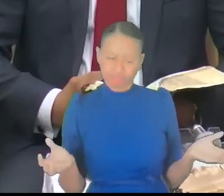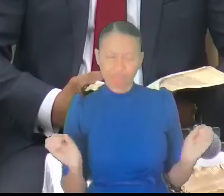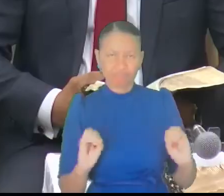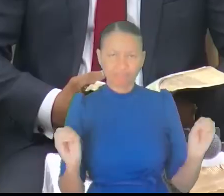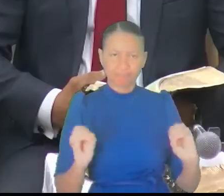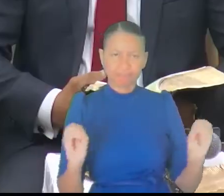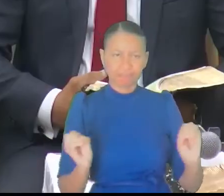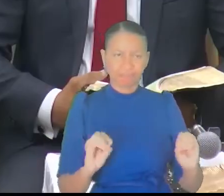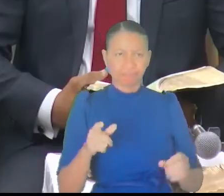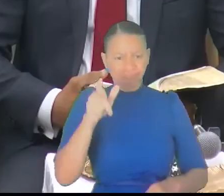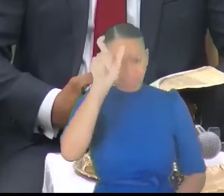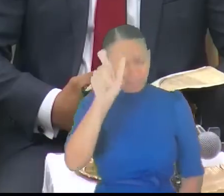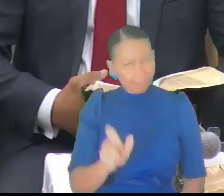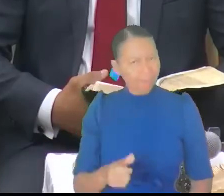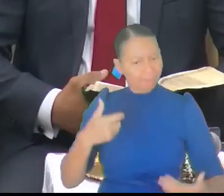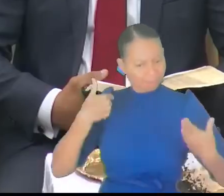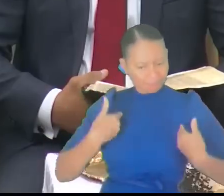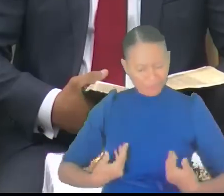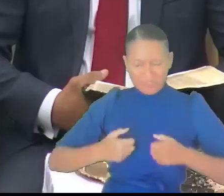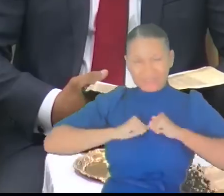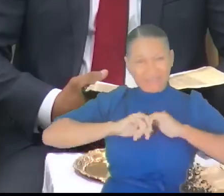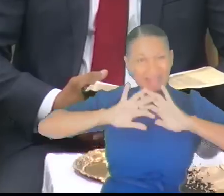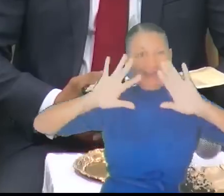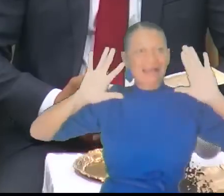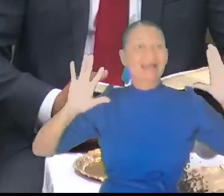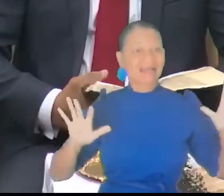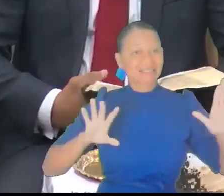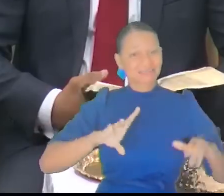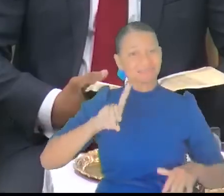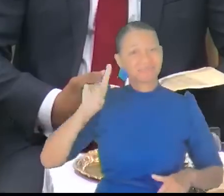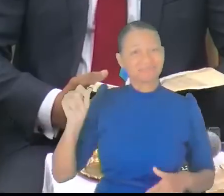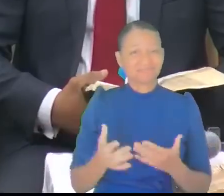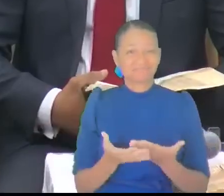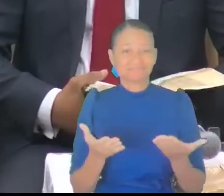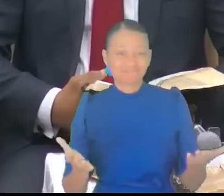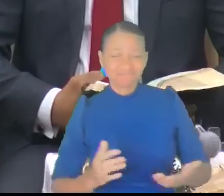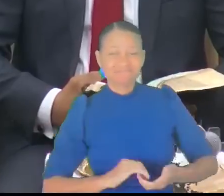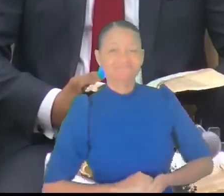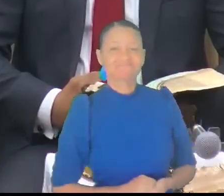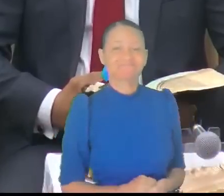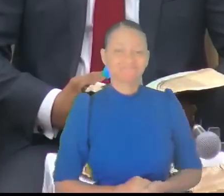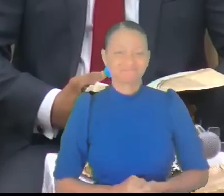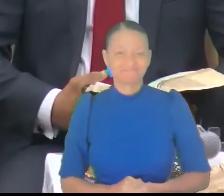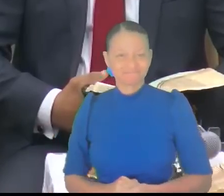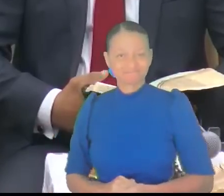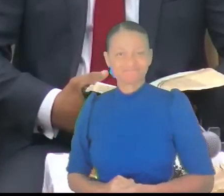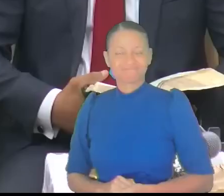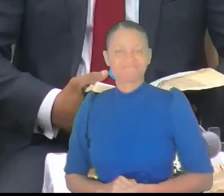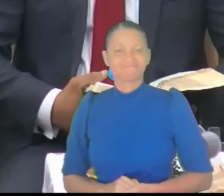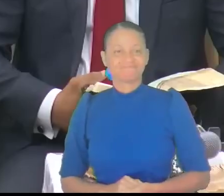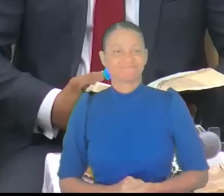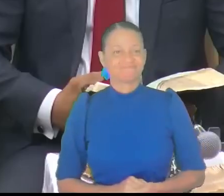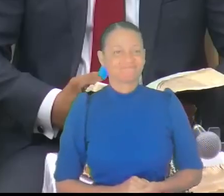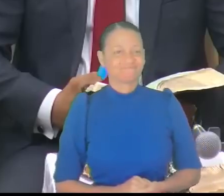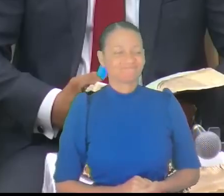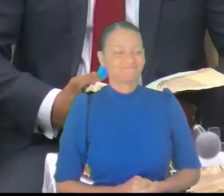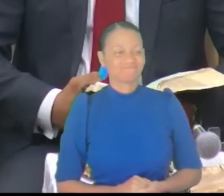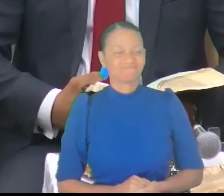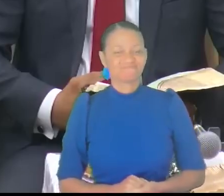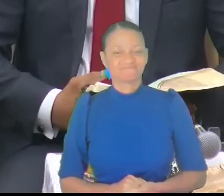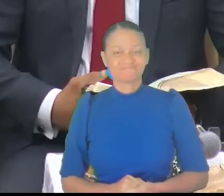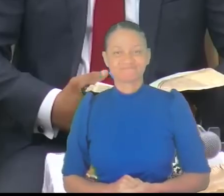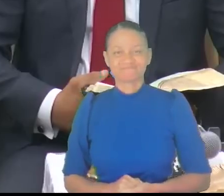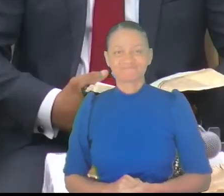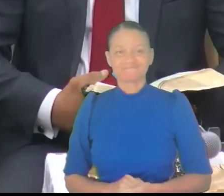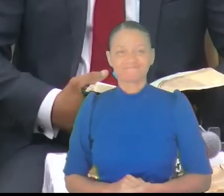ainda está na alva do dia. Tem hora que você olha para você e vê luz, mas tem hora que você